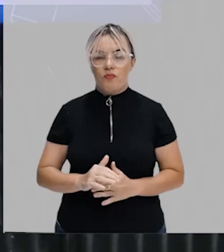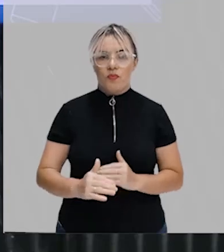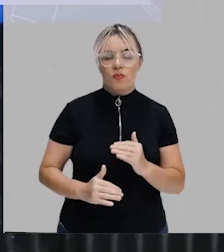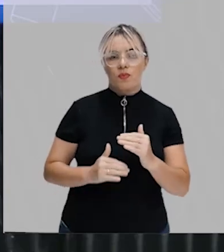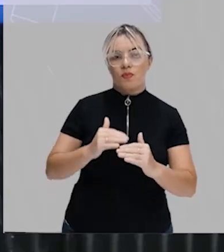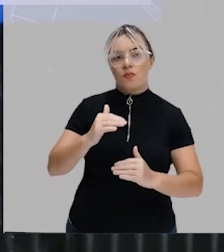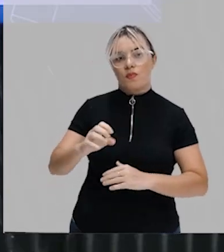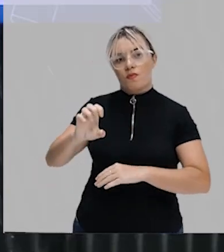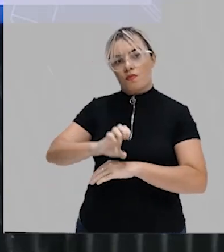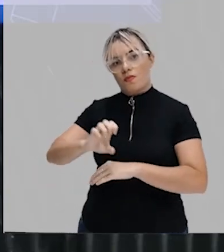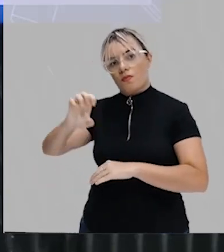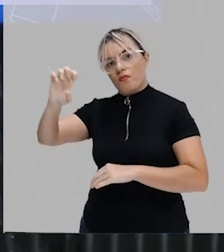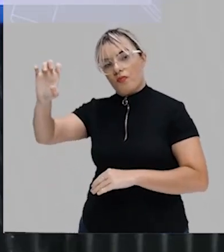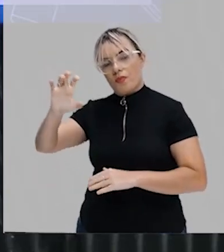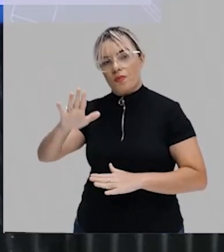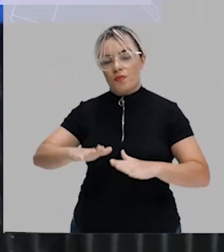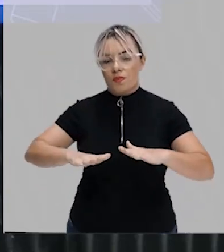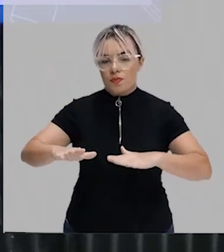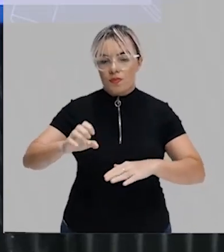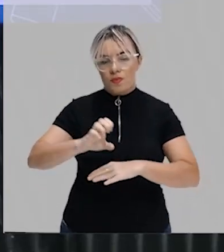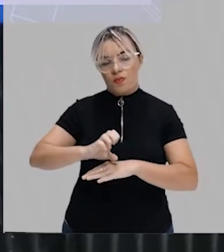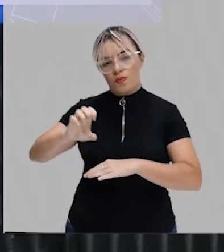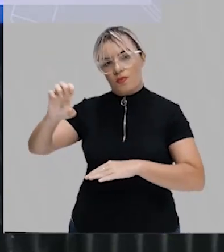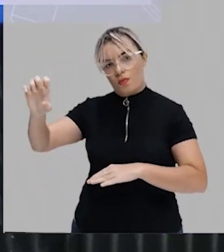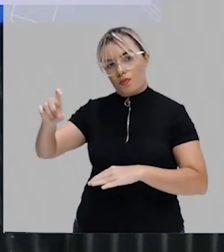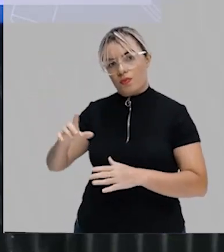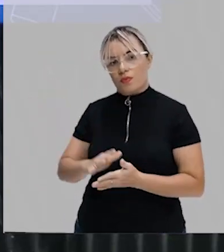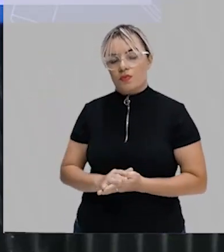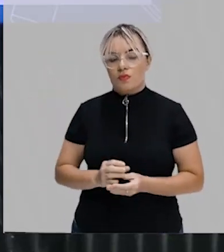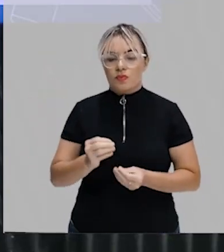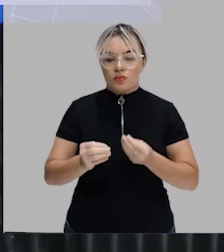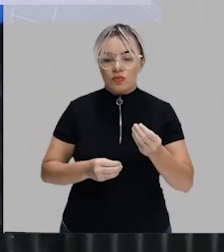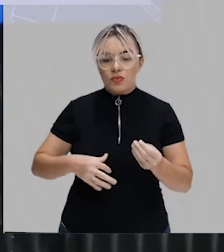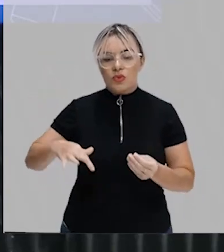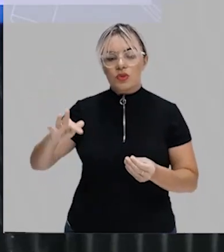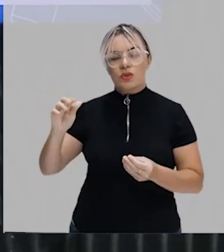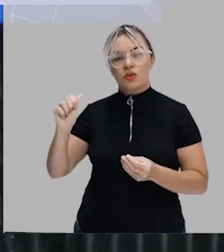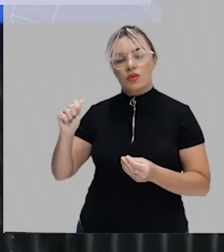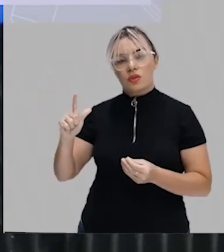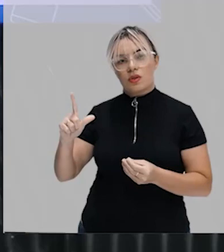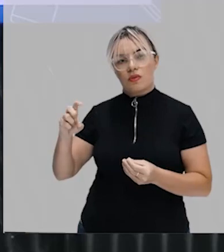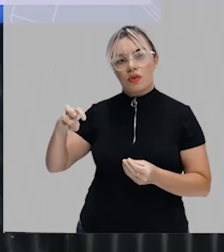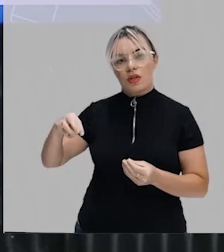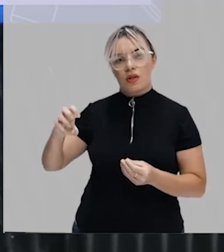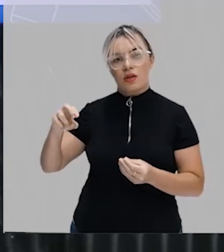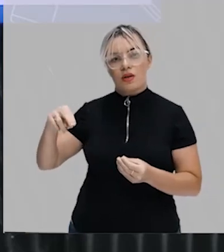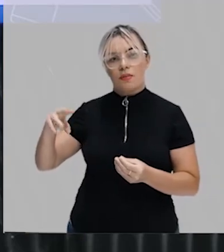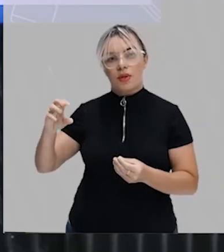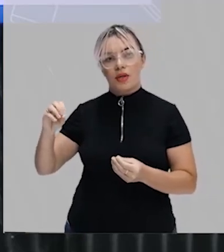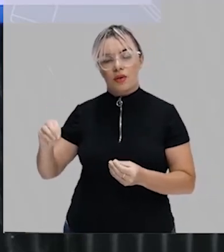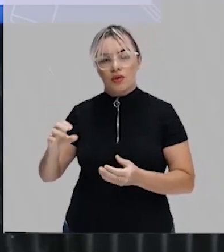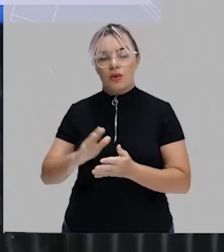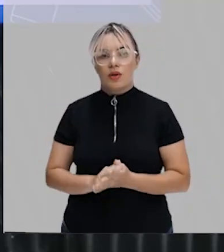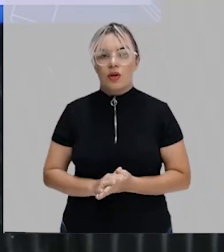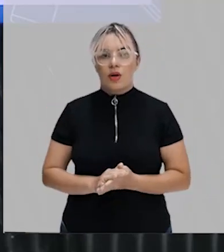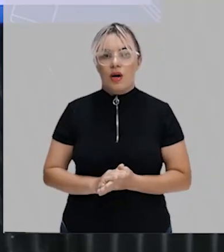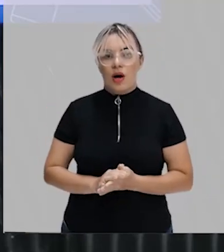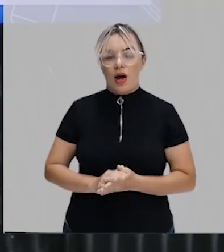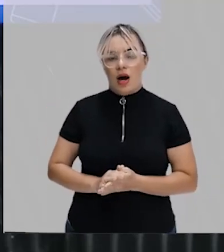quê? De transporte ficaria nas mãos dos credores flamengos, a distribuição desse açúcar no mercado